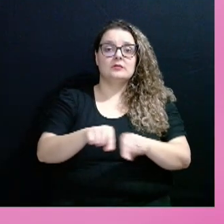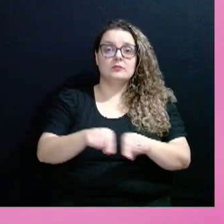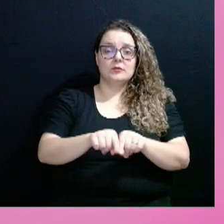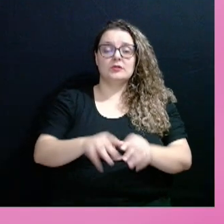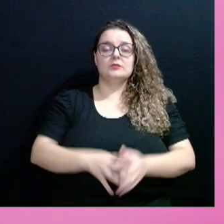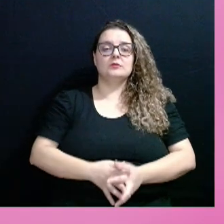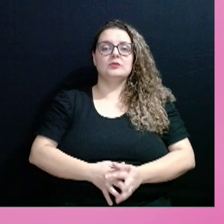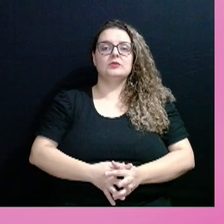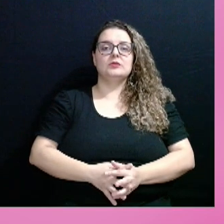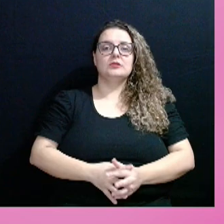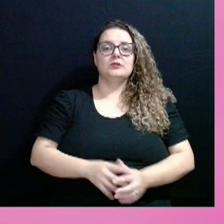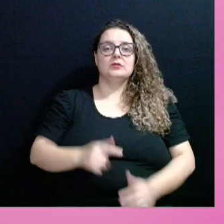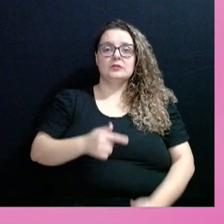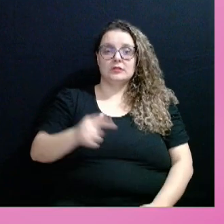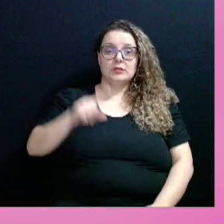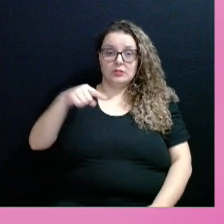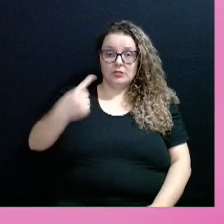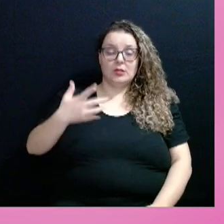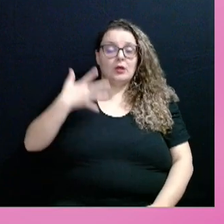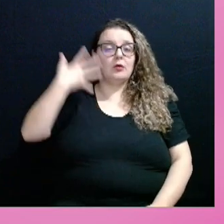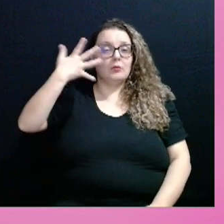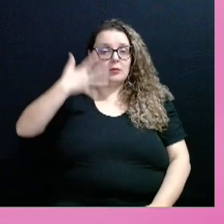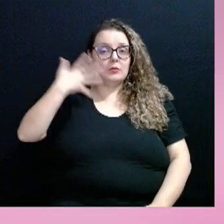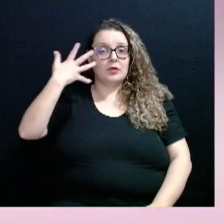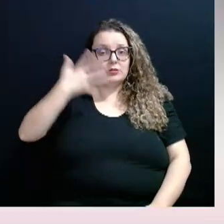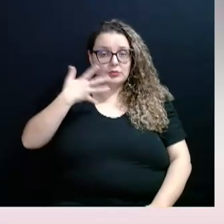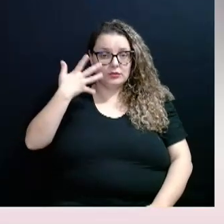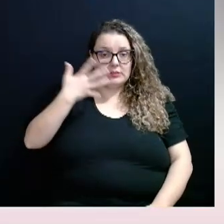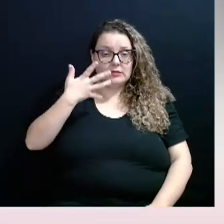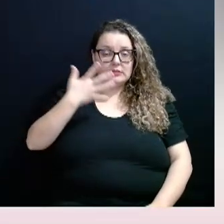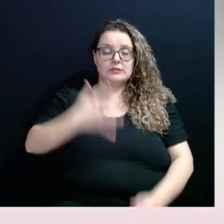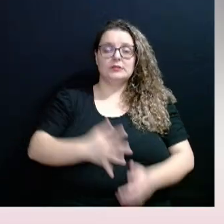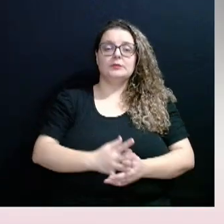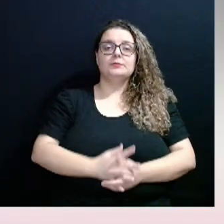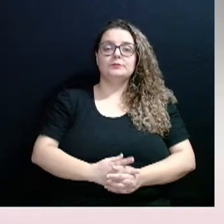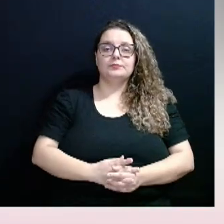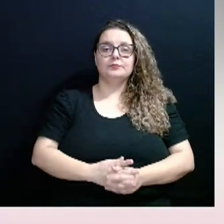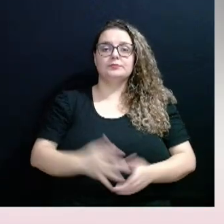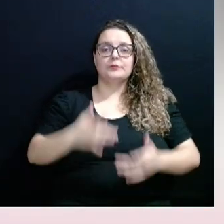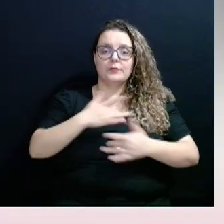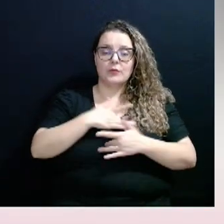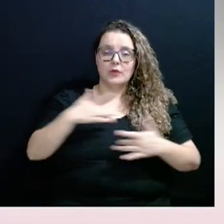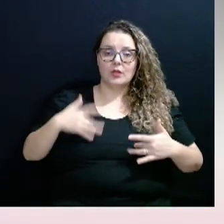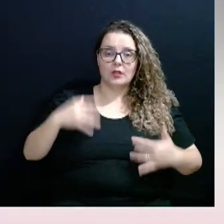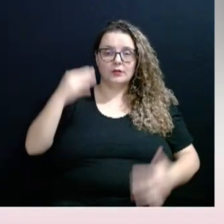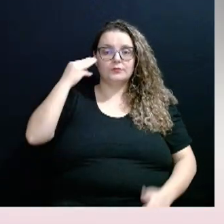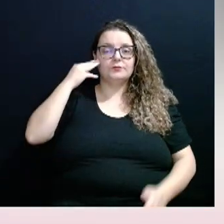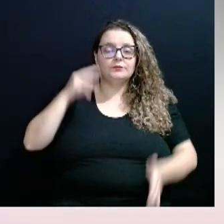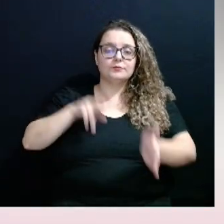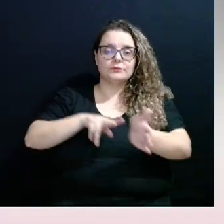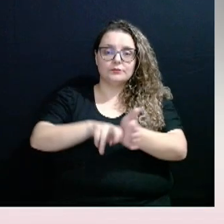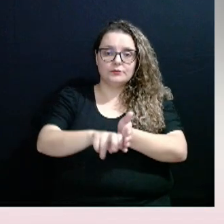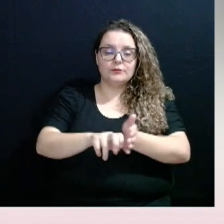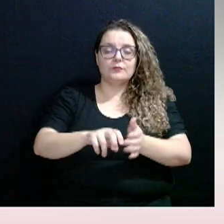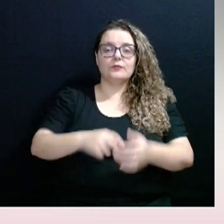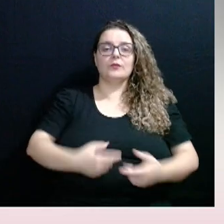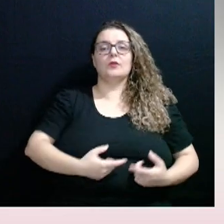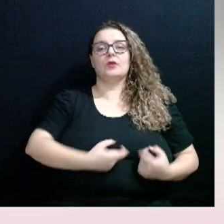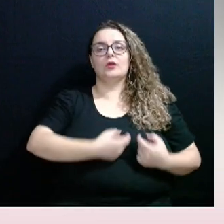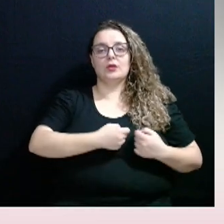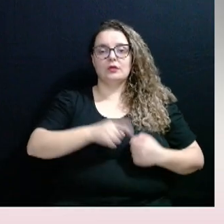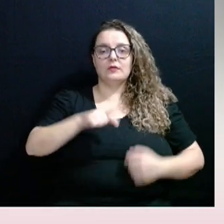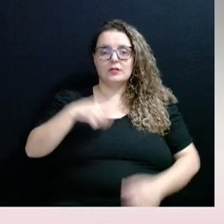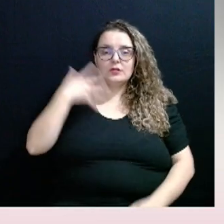uma palestra sobre a saúde mental e o diagnóstico de câncer. Vai ser uma palestra aí com uma